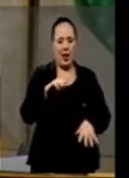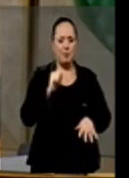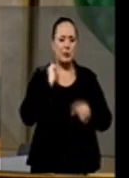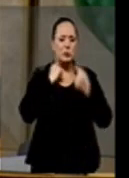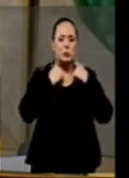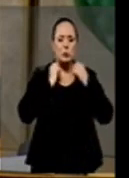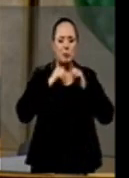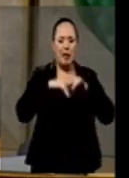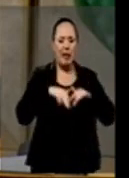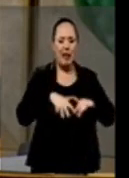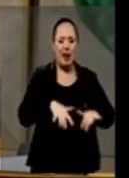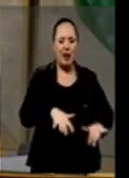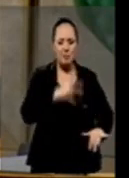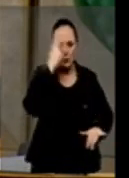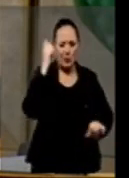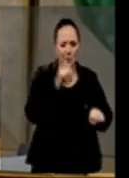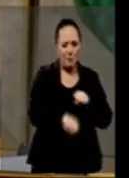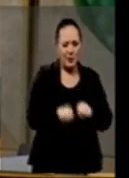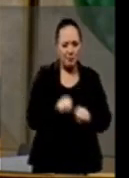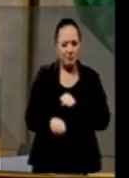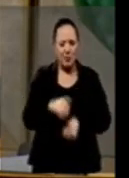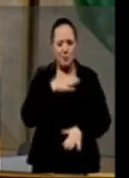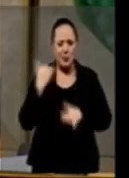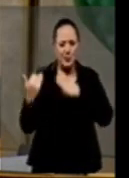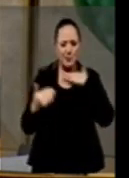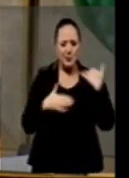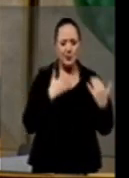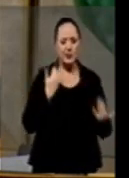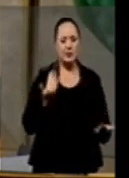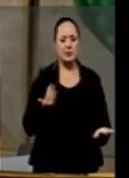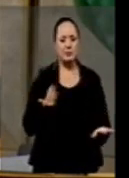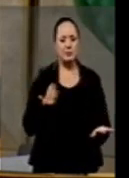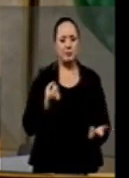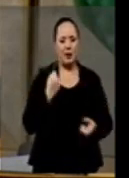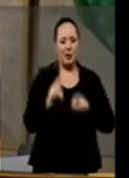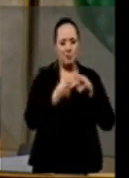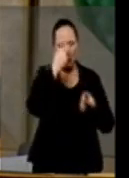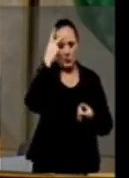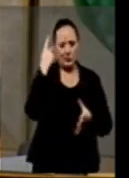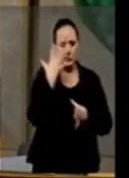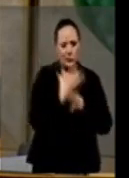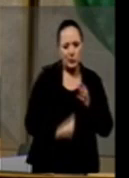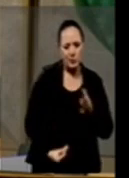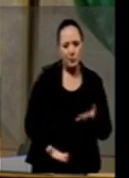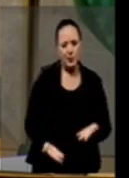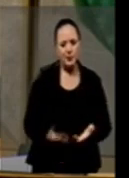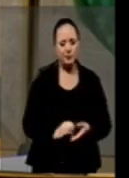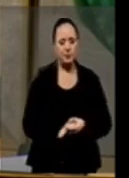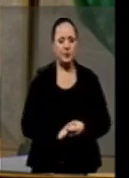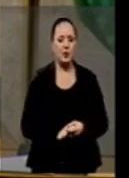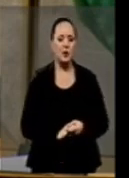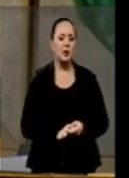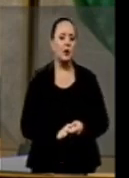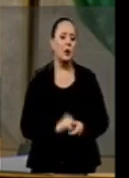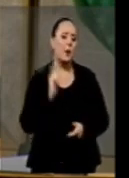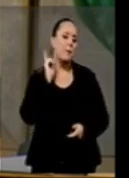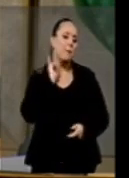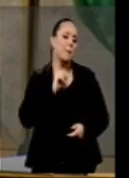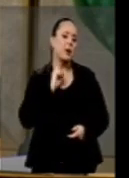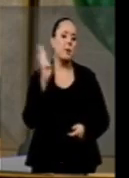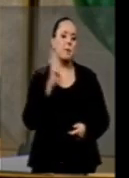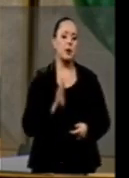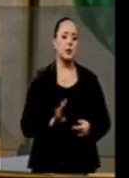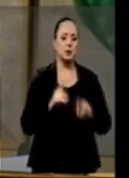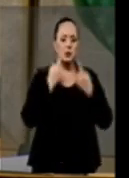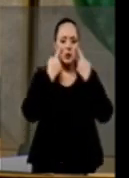dezenas de mortes e mantém centenas de desaparecidos minas gerais e o brasil choram